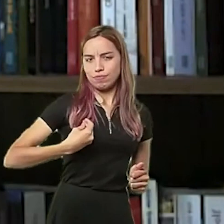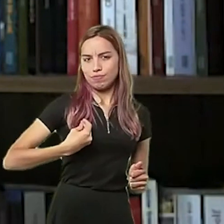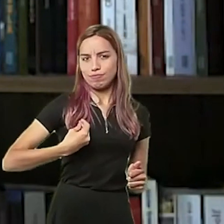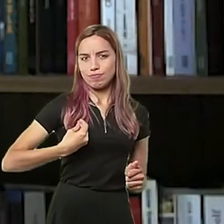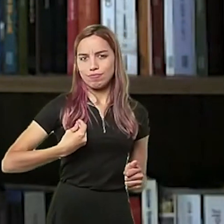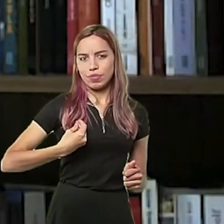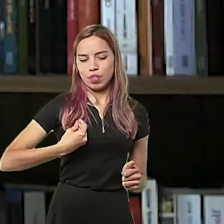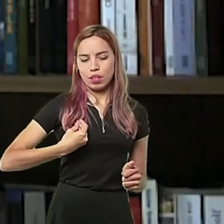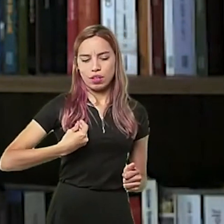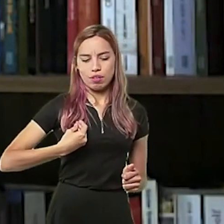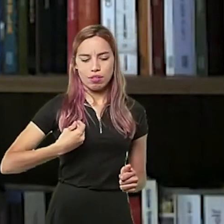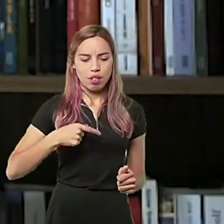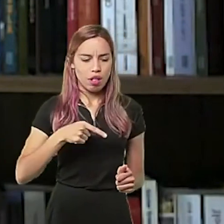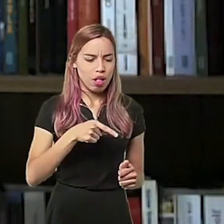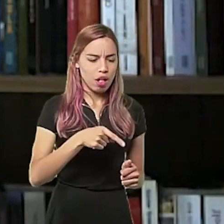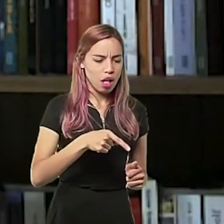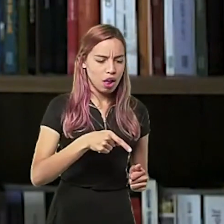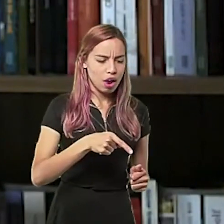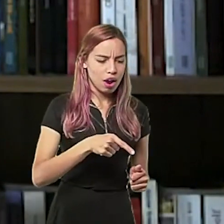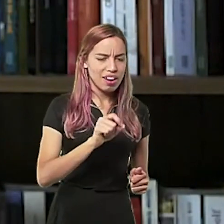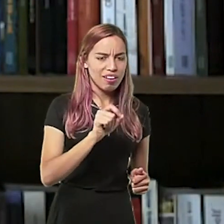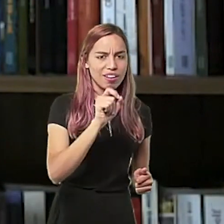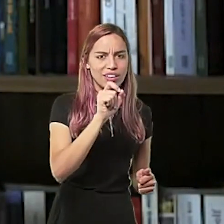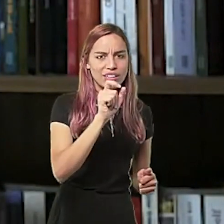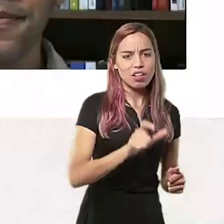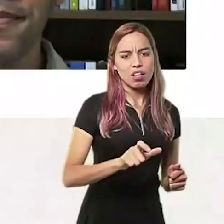encontrar nessas histórias também.